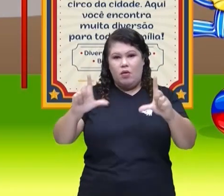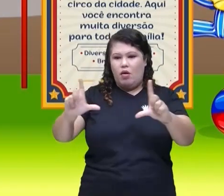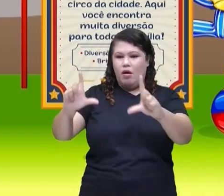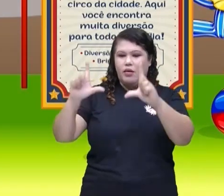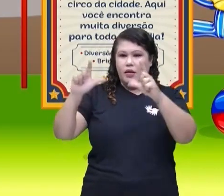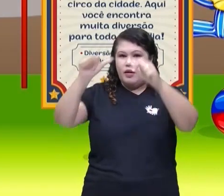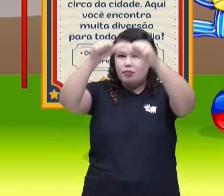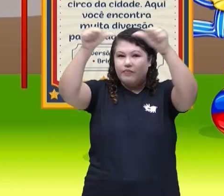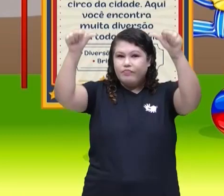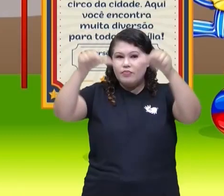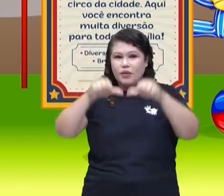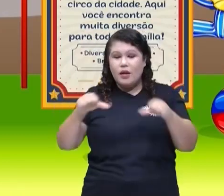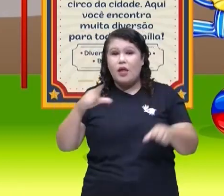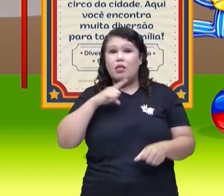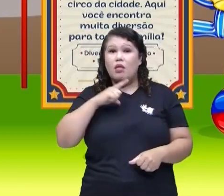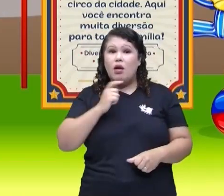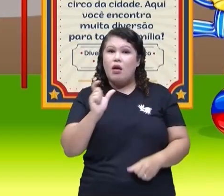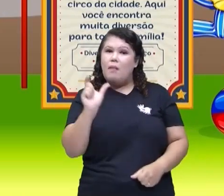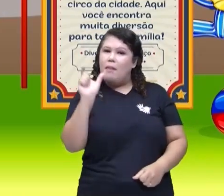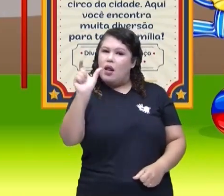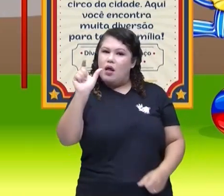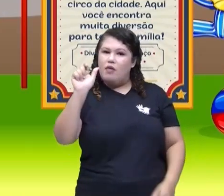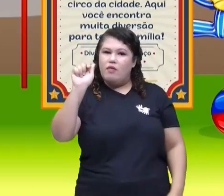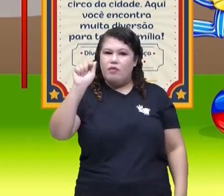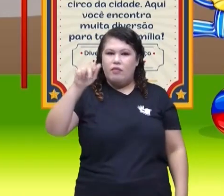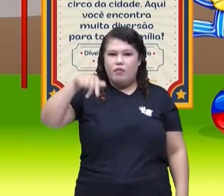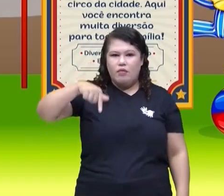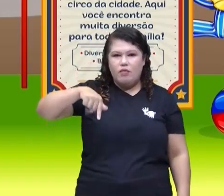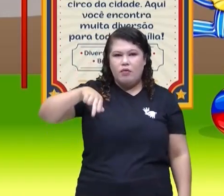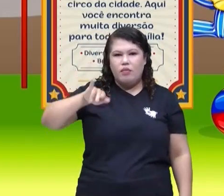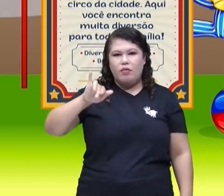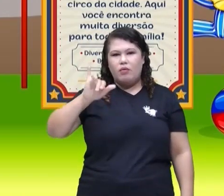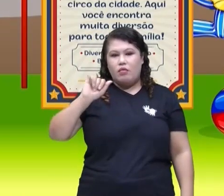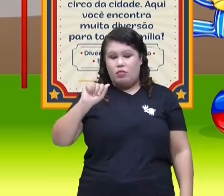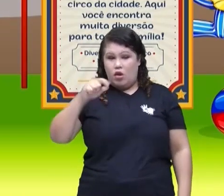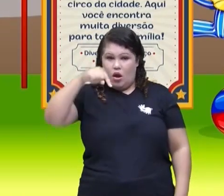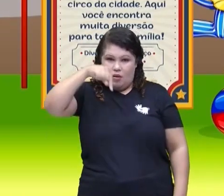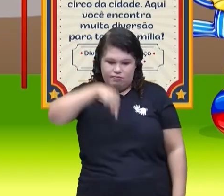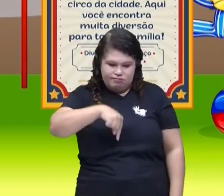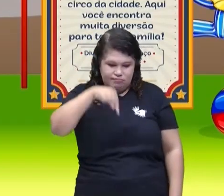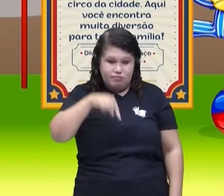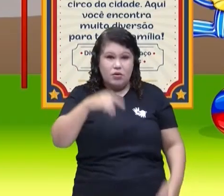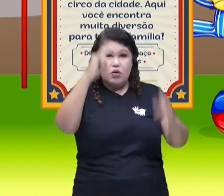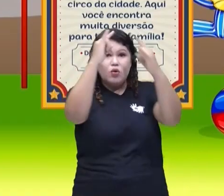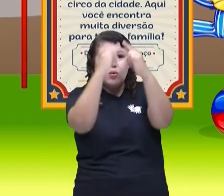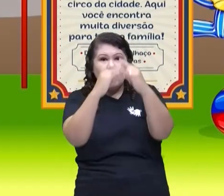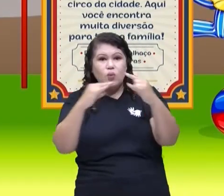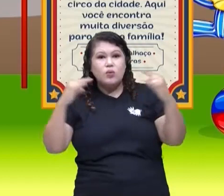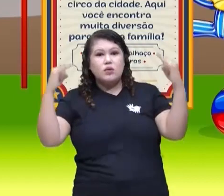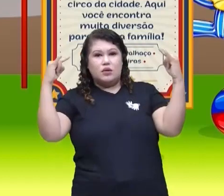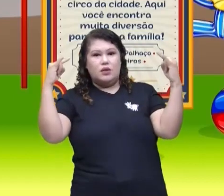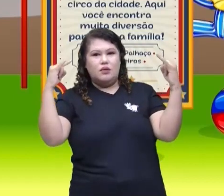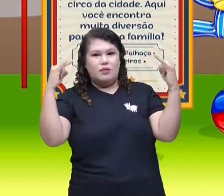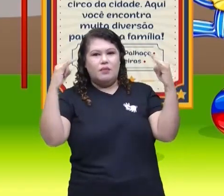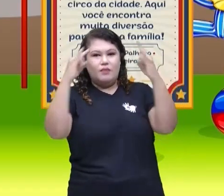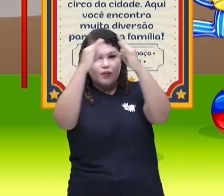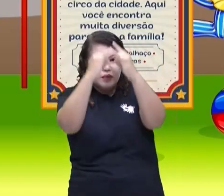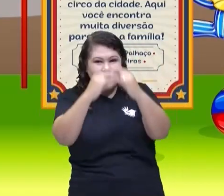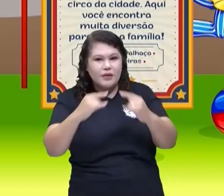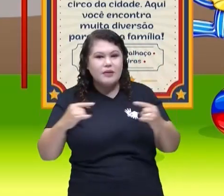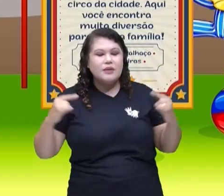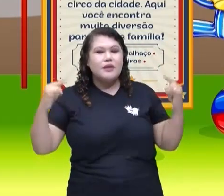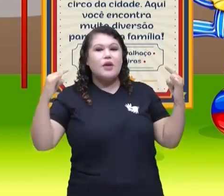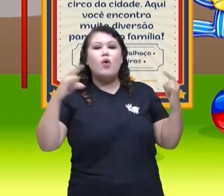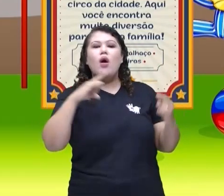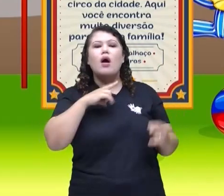palavra aqui? Aqui aonde, professora? Aqui no circo. No circo, o circo ele está mostrando para